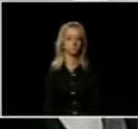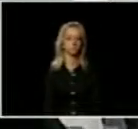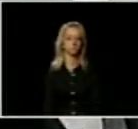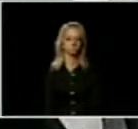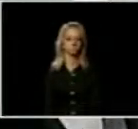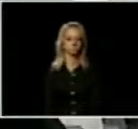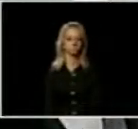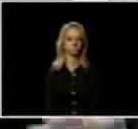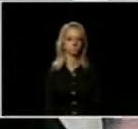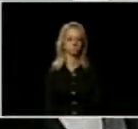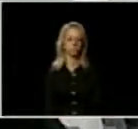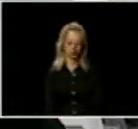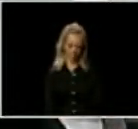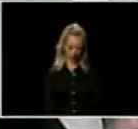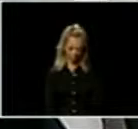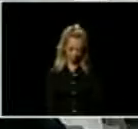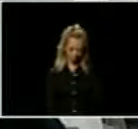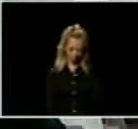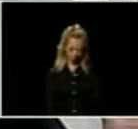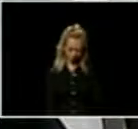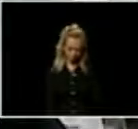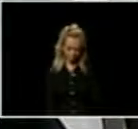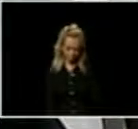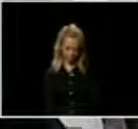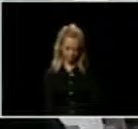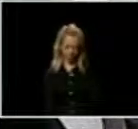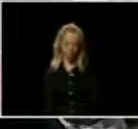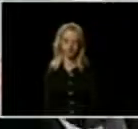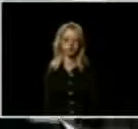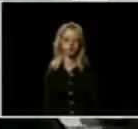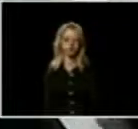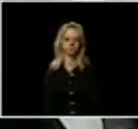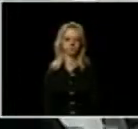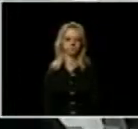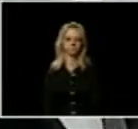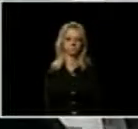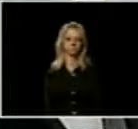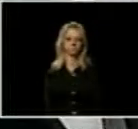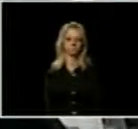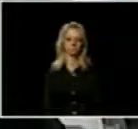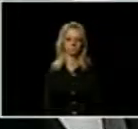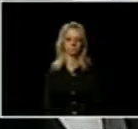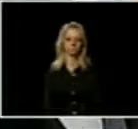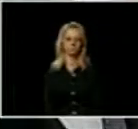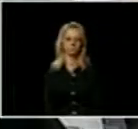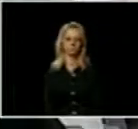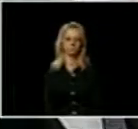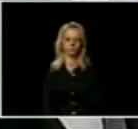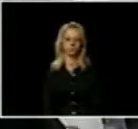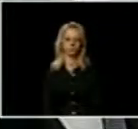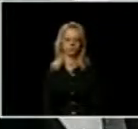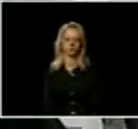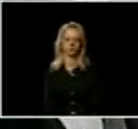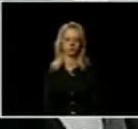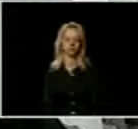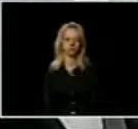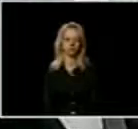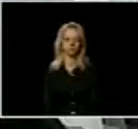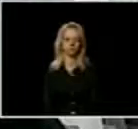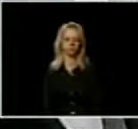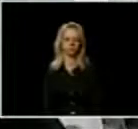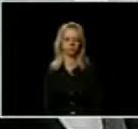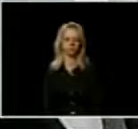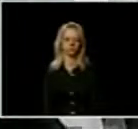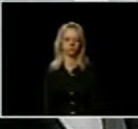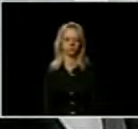Uma verba de 90 mil reais estava sendo aplicado e não sabia onde que era a Casa da Cultura. Já começou por aí.